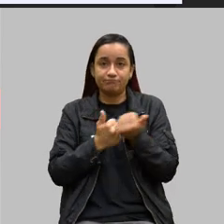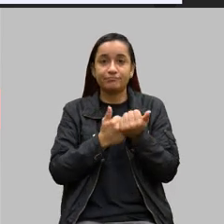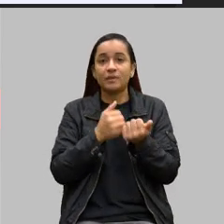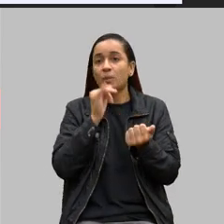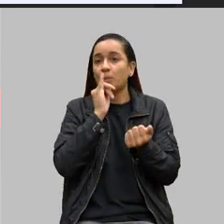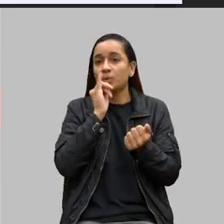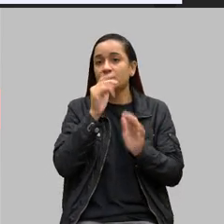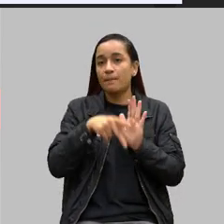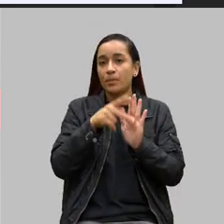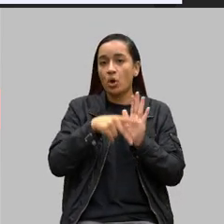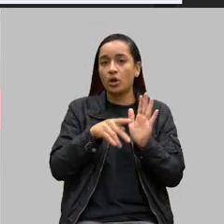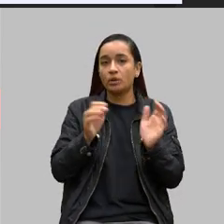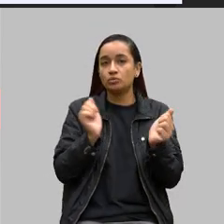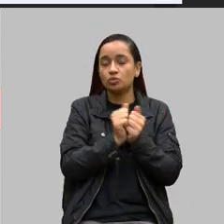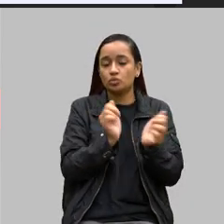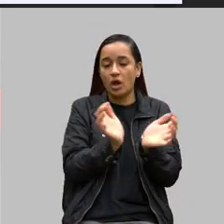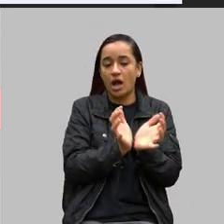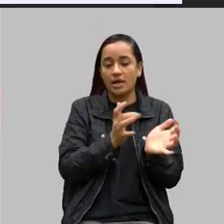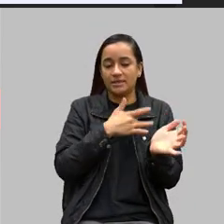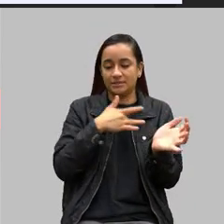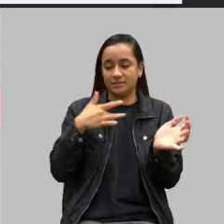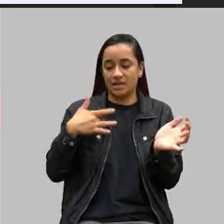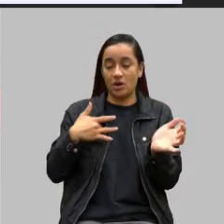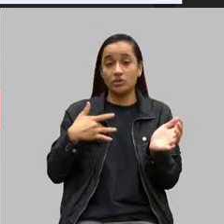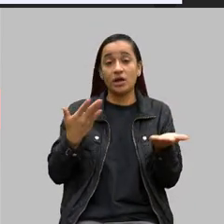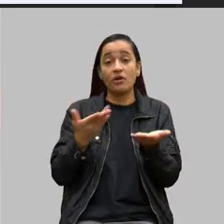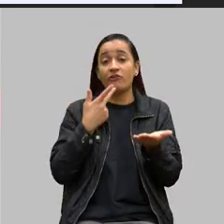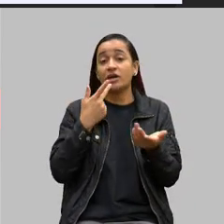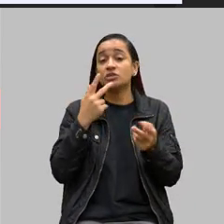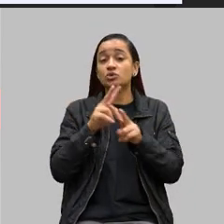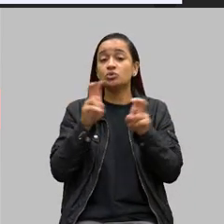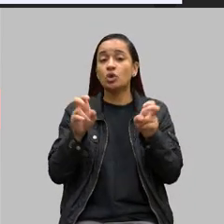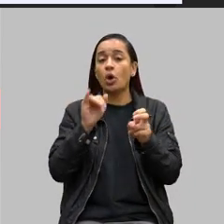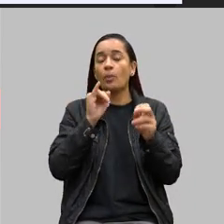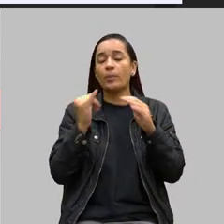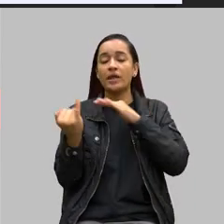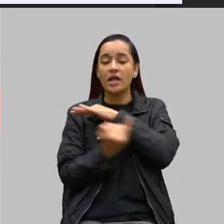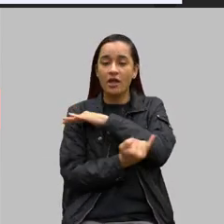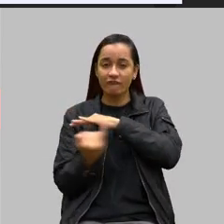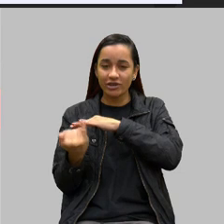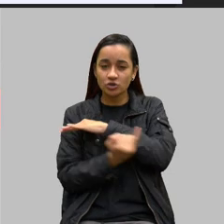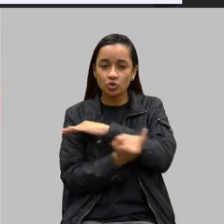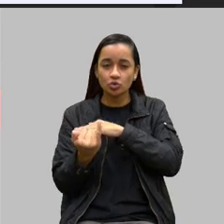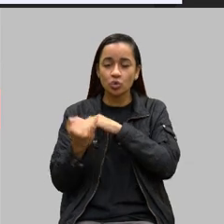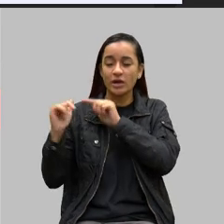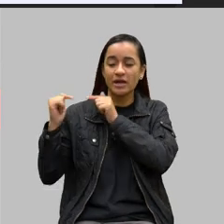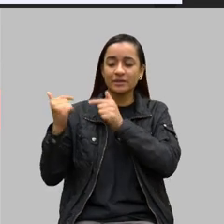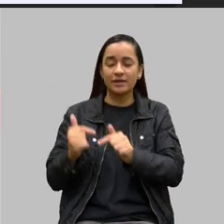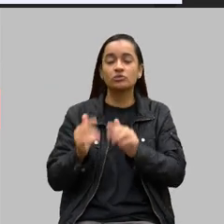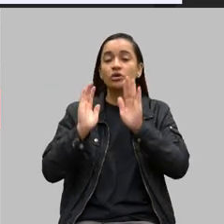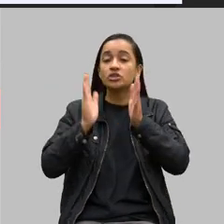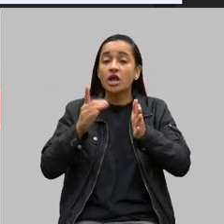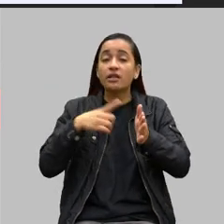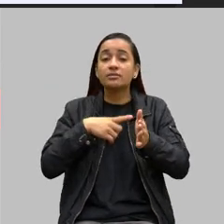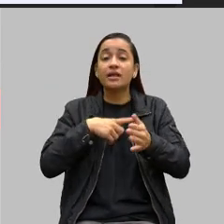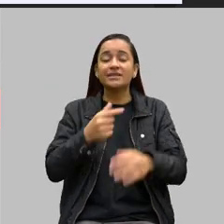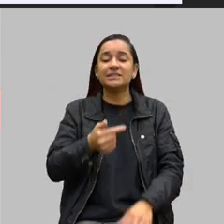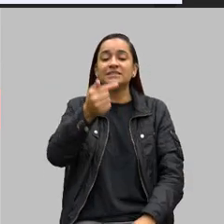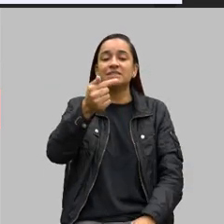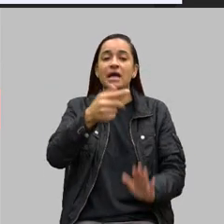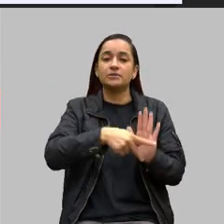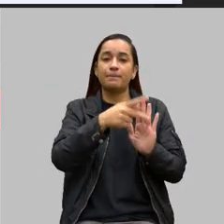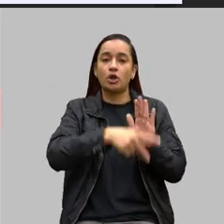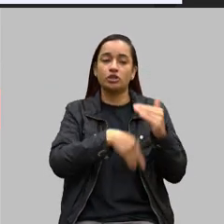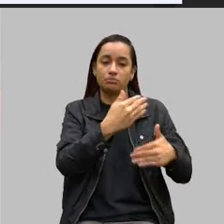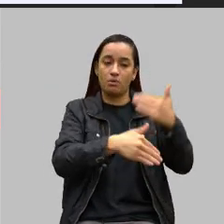própria área da saúde mas e falando de infraestrutura né tradicional nós temos sete projetos hoje em andamento né cinco de